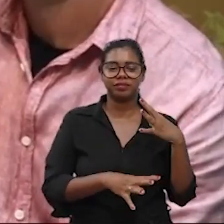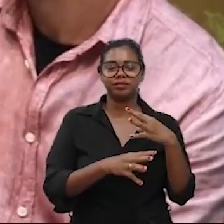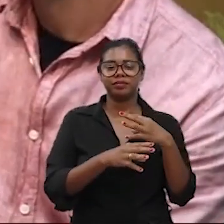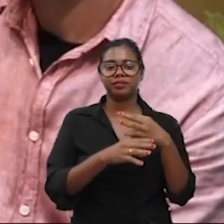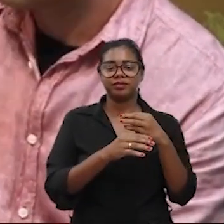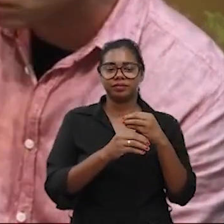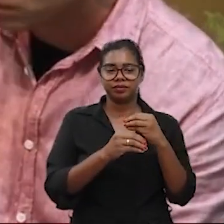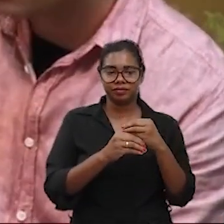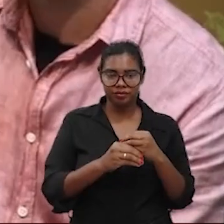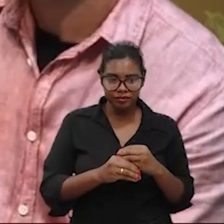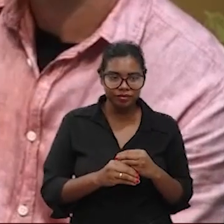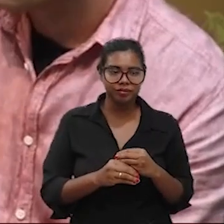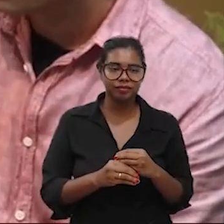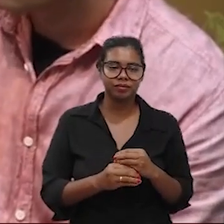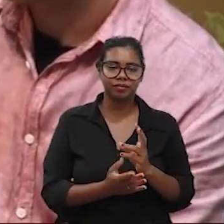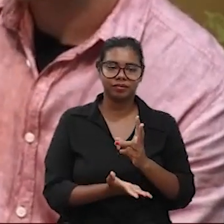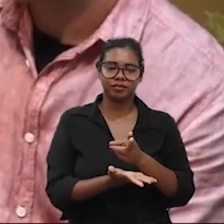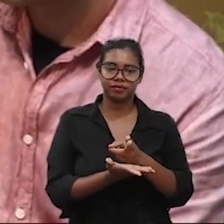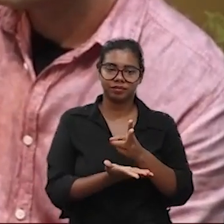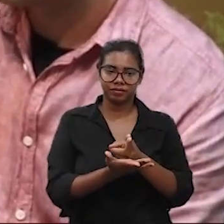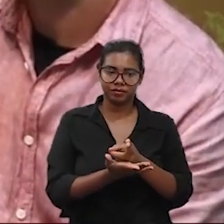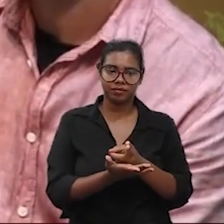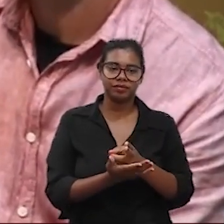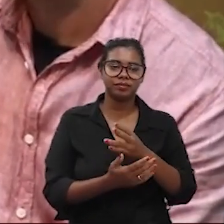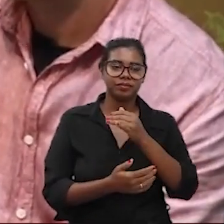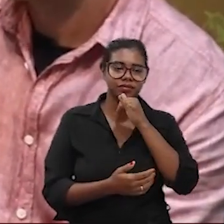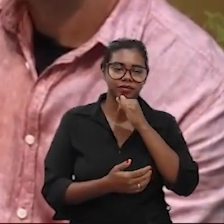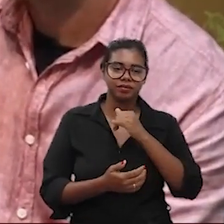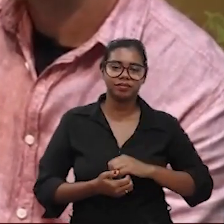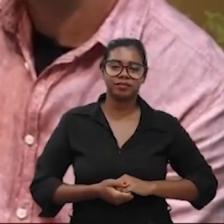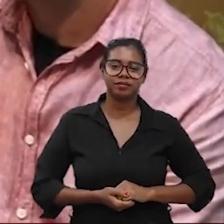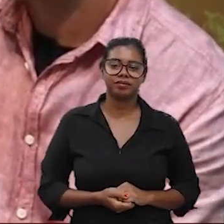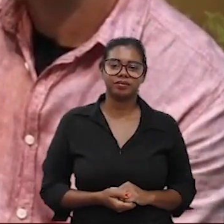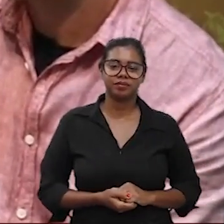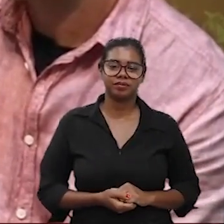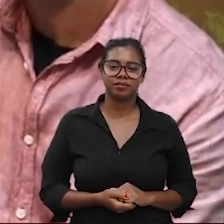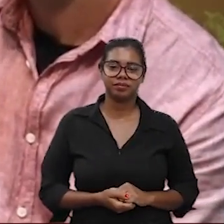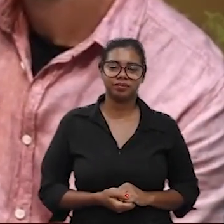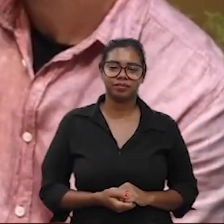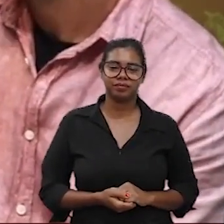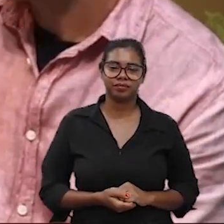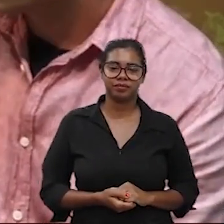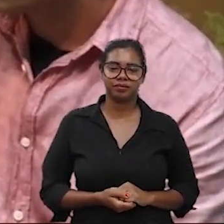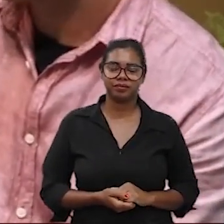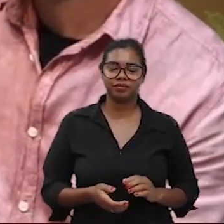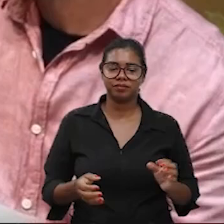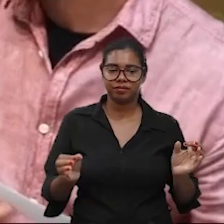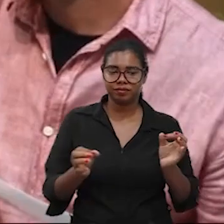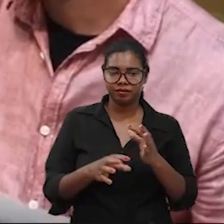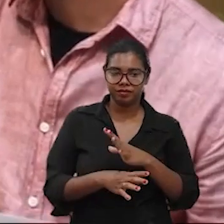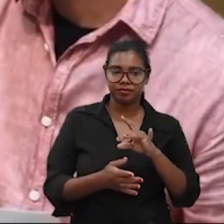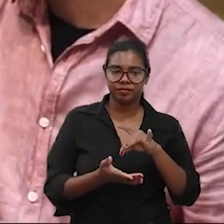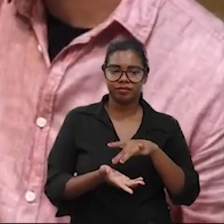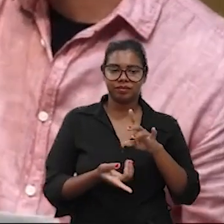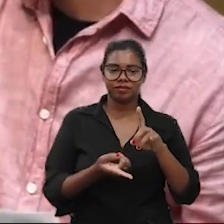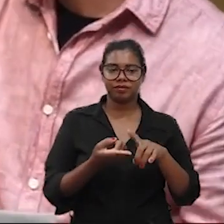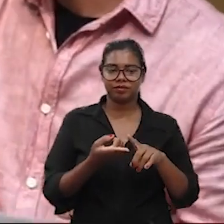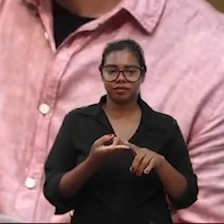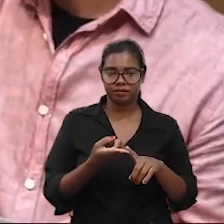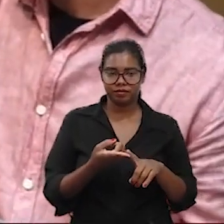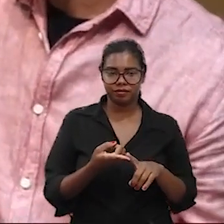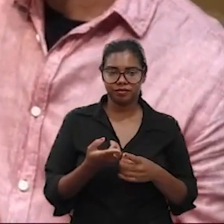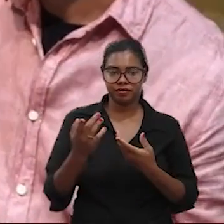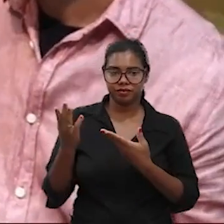ficar sempre, né, pronto e terminado ali. E eu